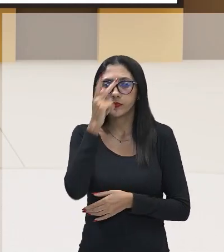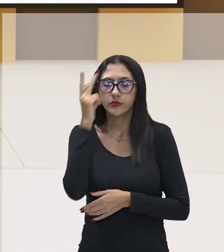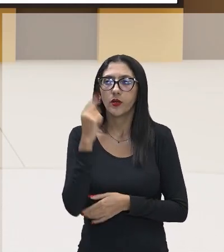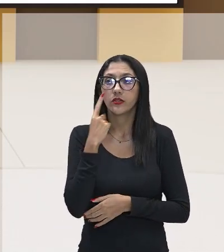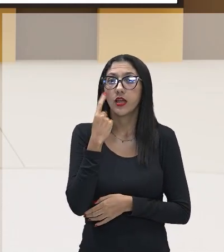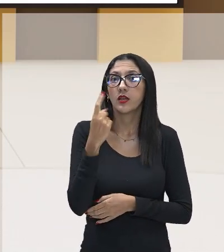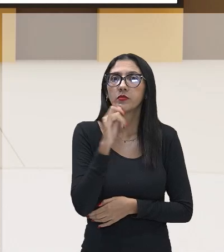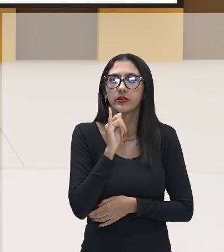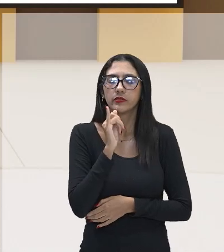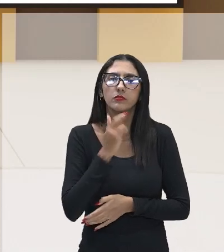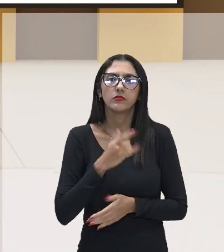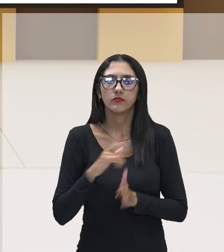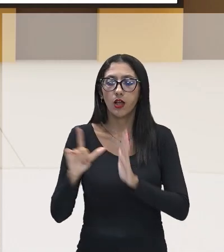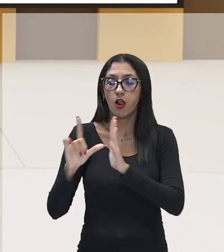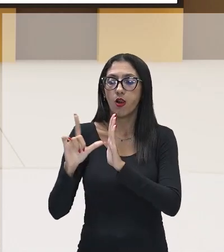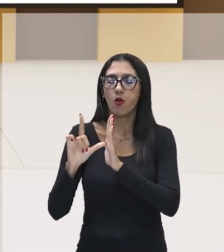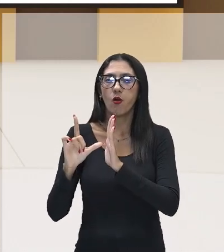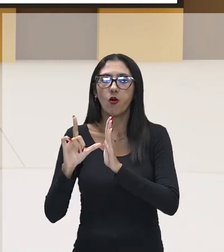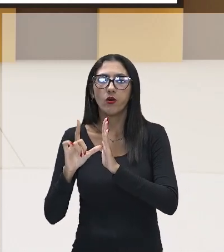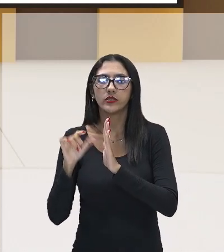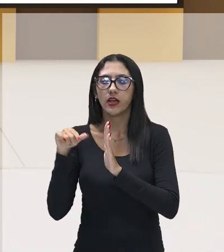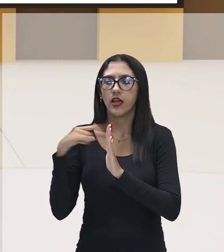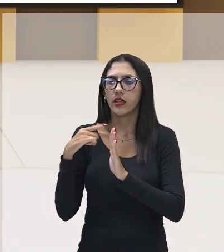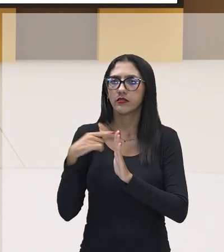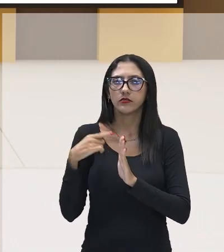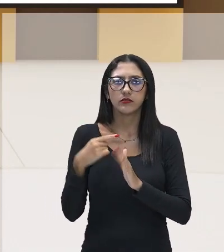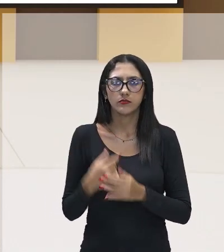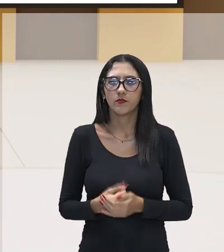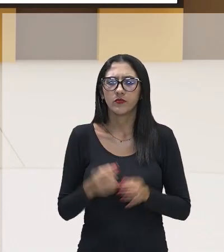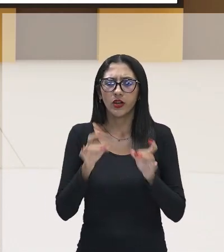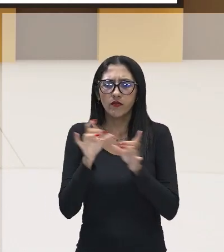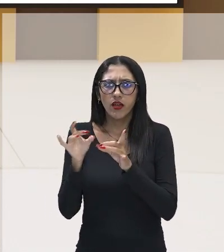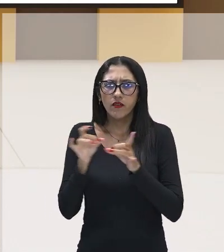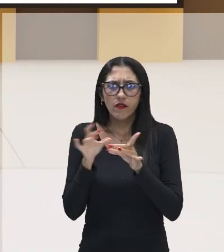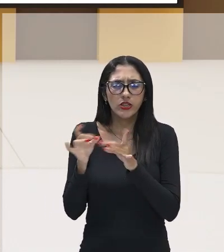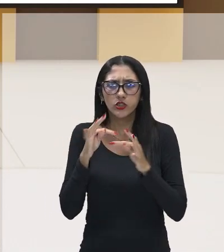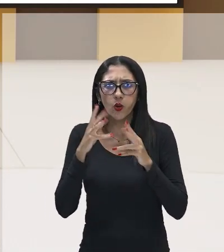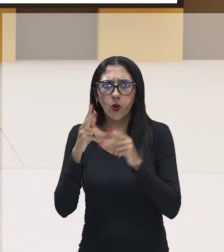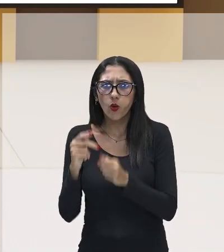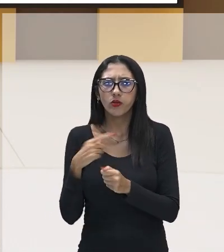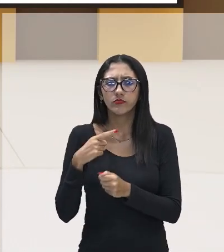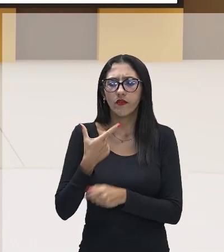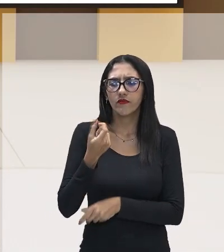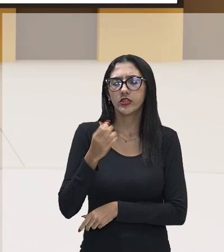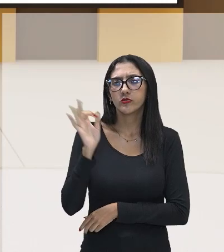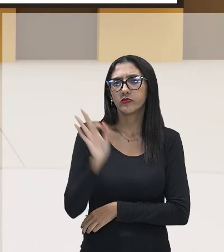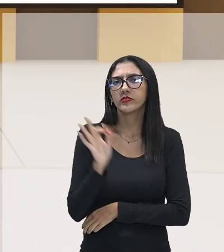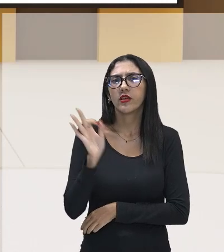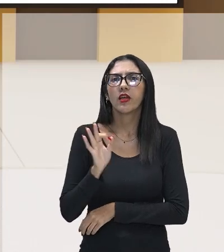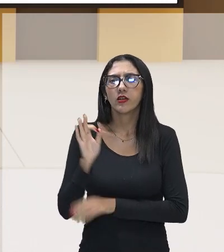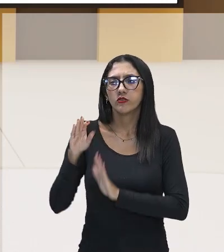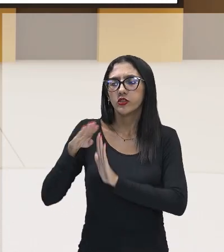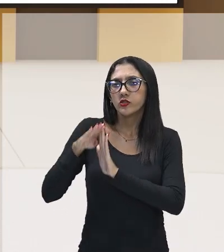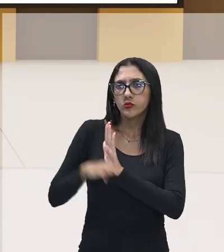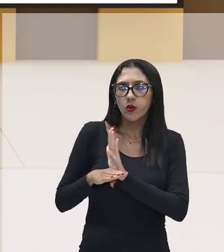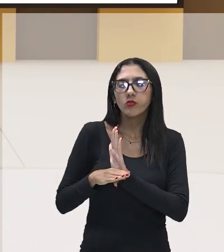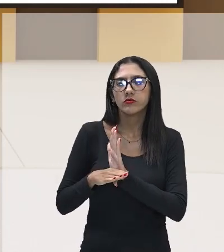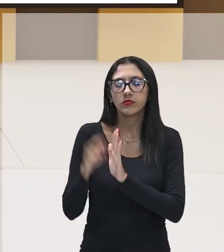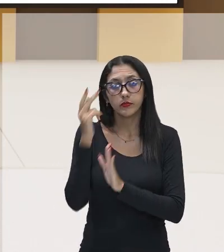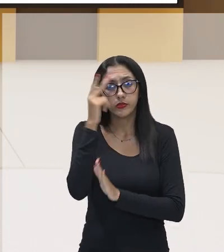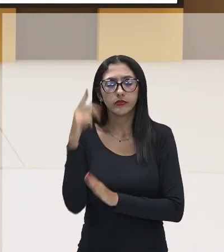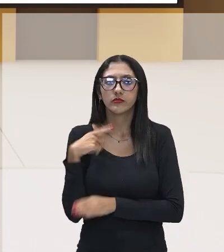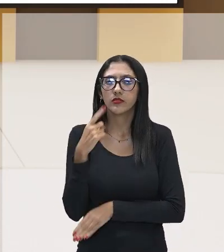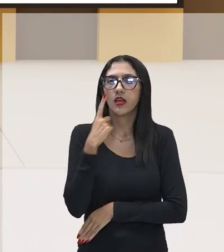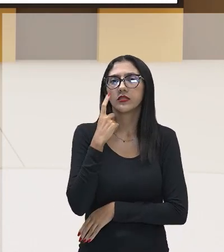de loja, né? A loja toda está com 20% de desconto, para fazer com que os clientes sejam atraídos,